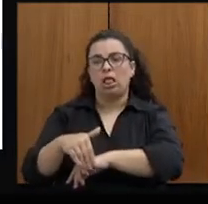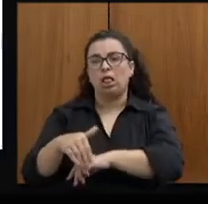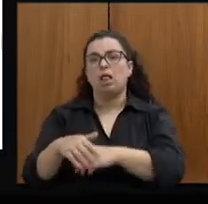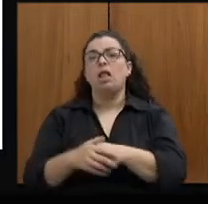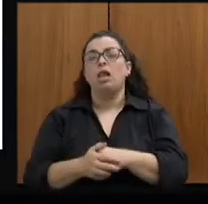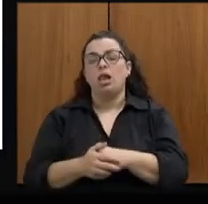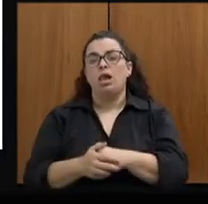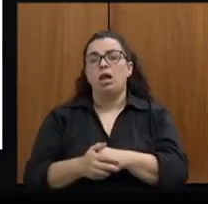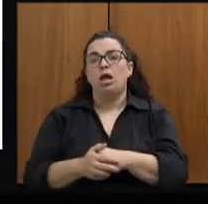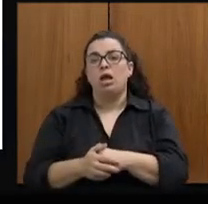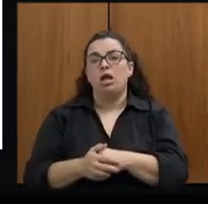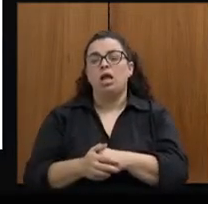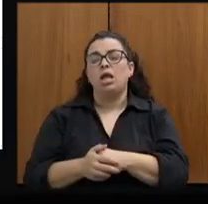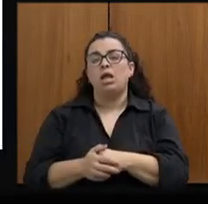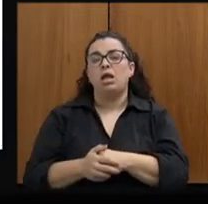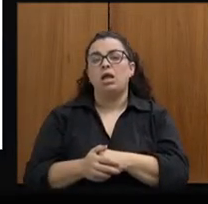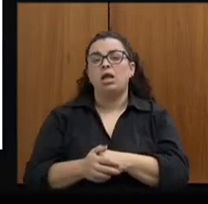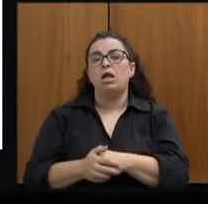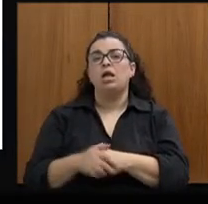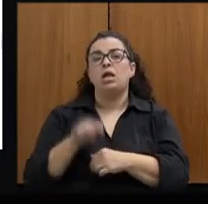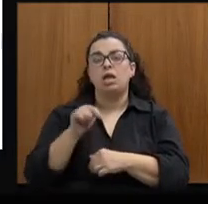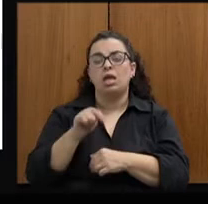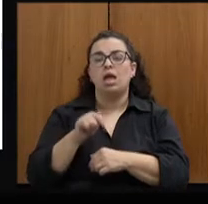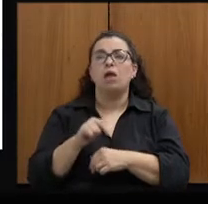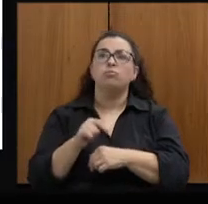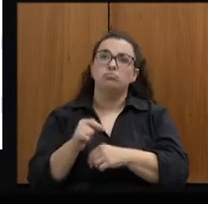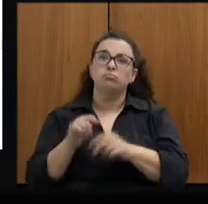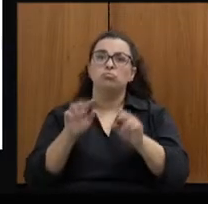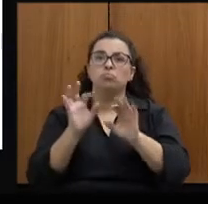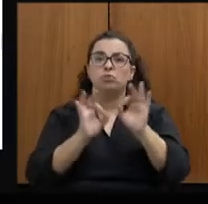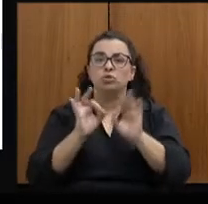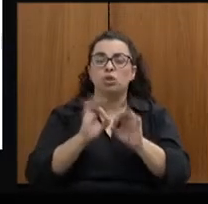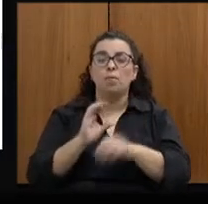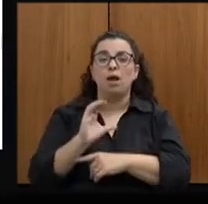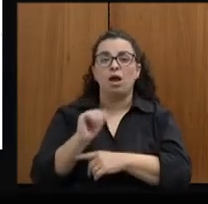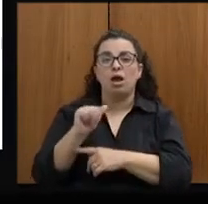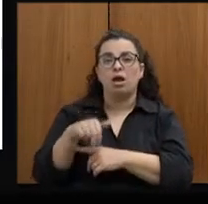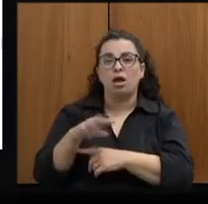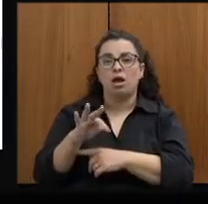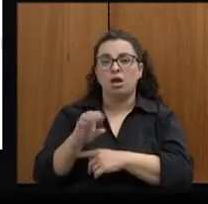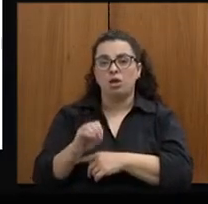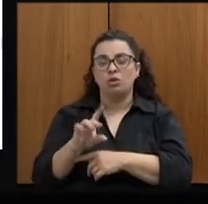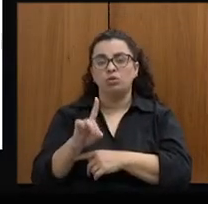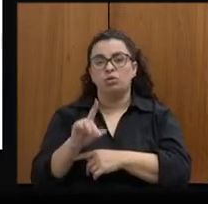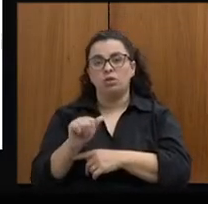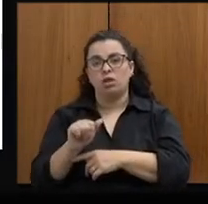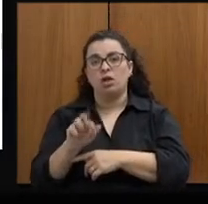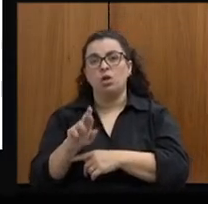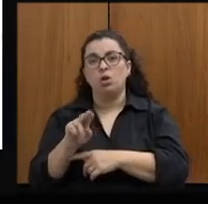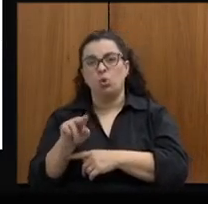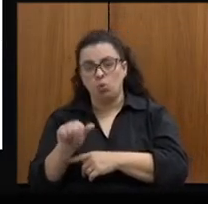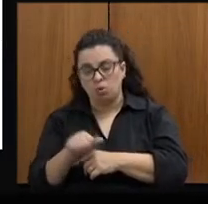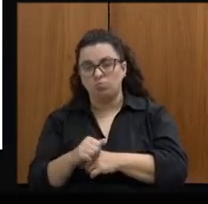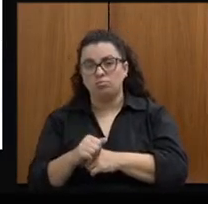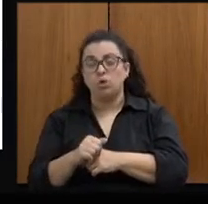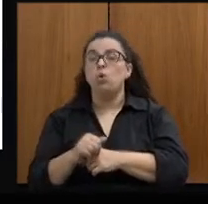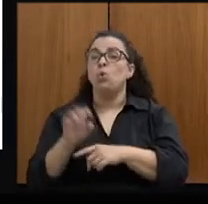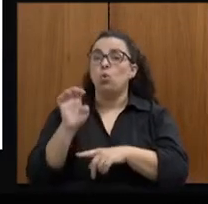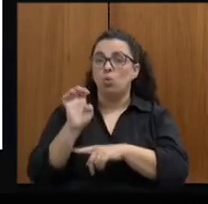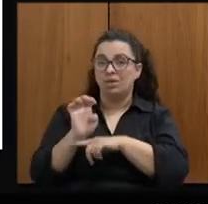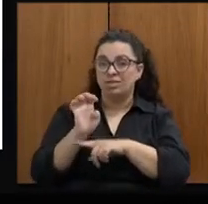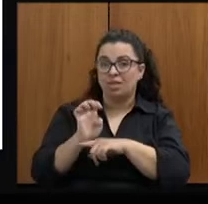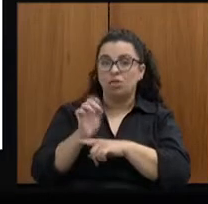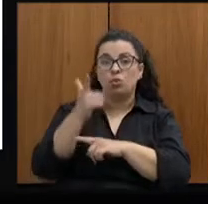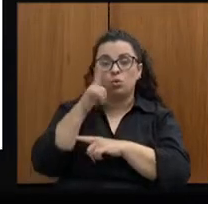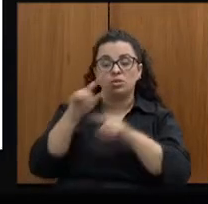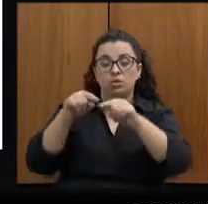de Rua, que nós chamamos Canto da Rua. O Estado, através da CDS, fez uma cessão do terreno para a